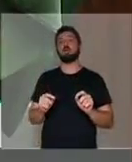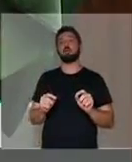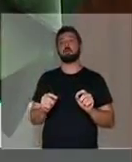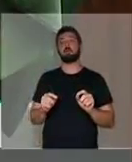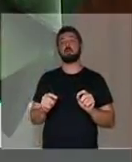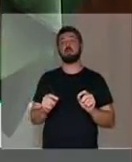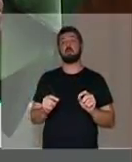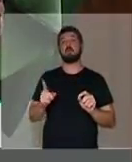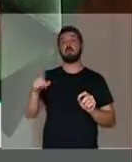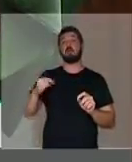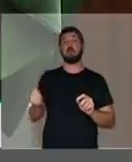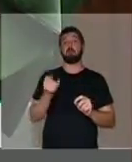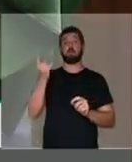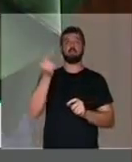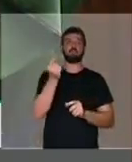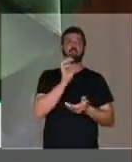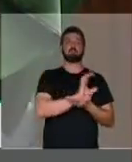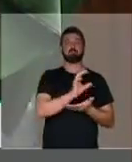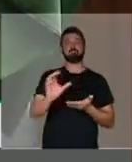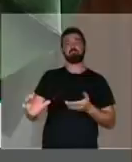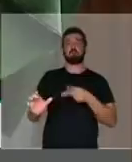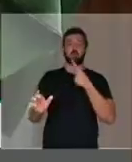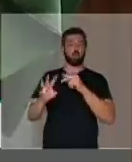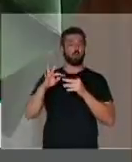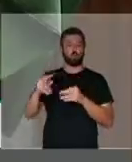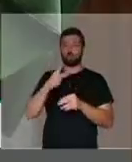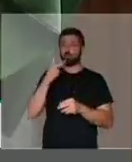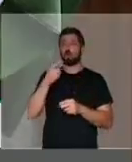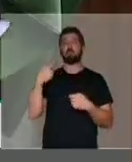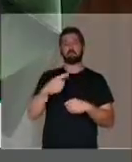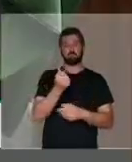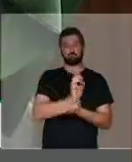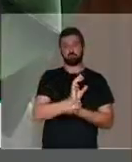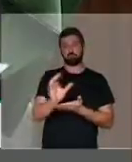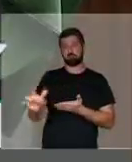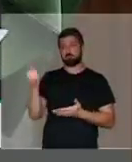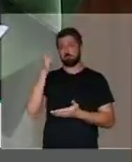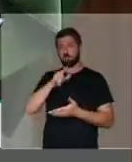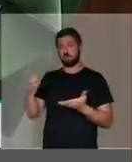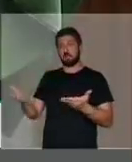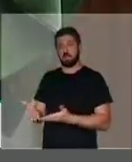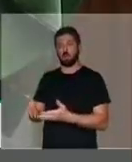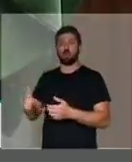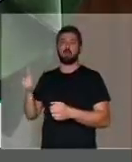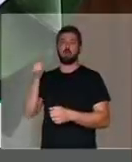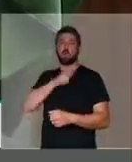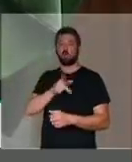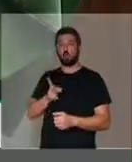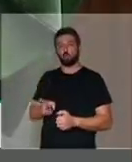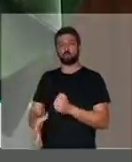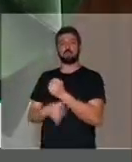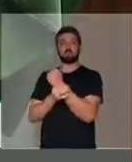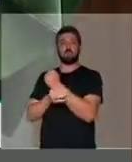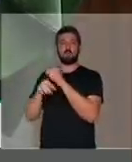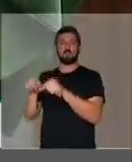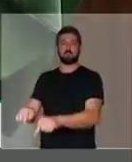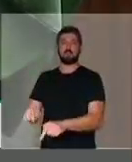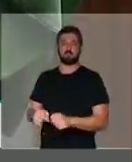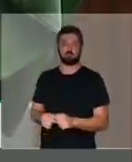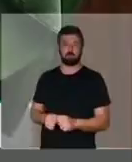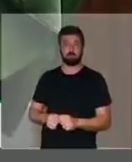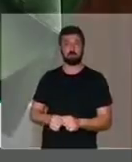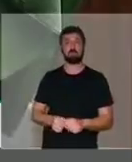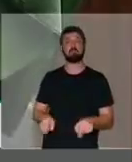concessão desses fundamentais recursos para a consecução da medida a hora analisada. Também,